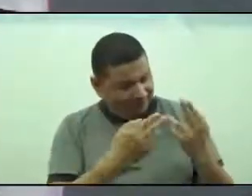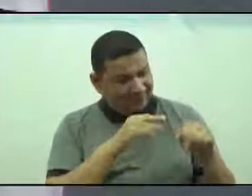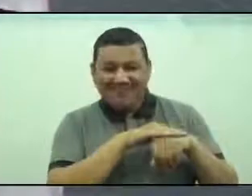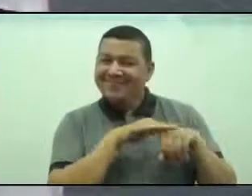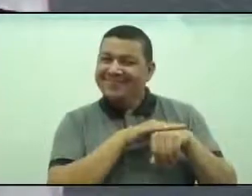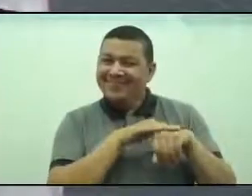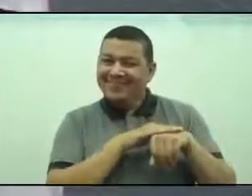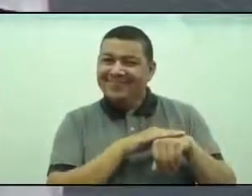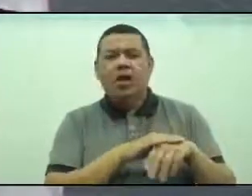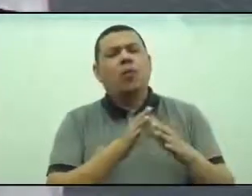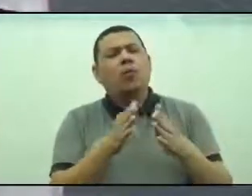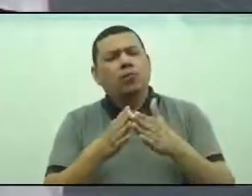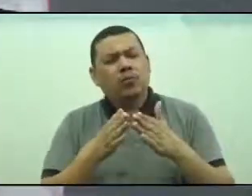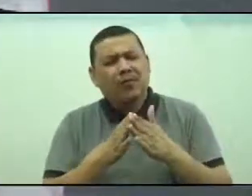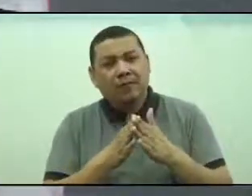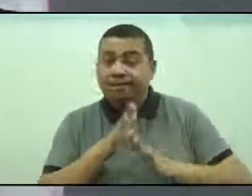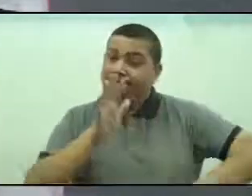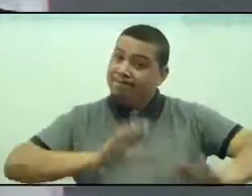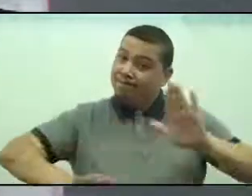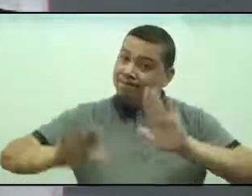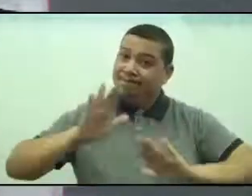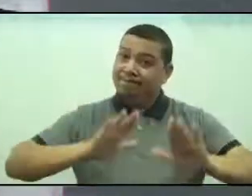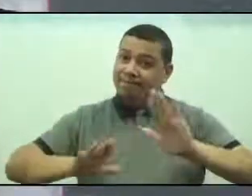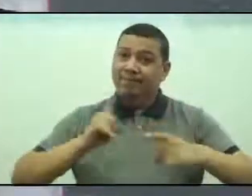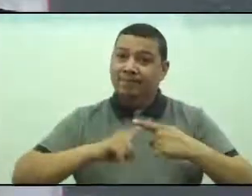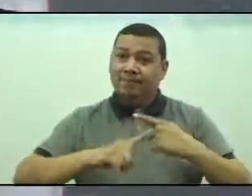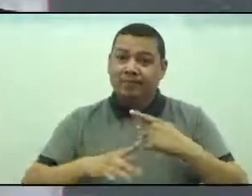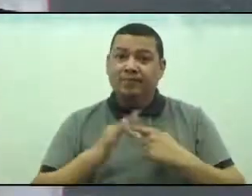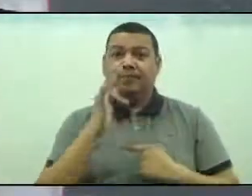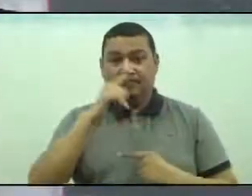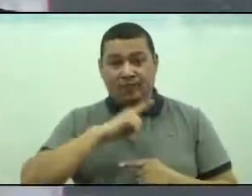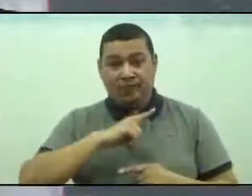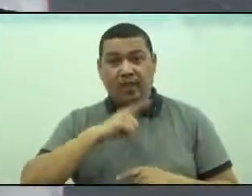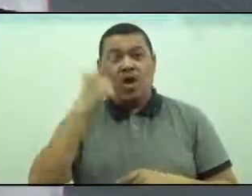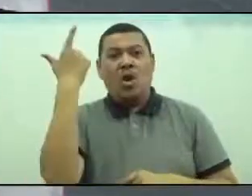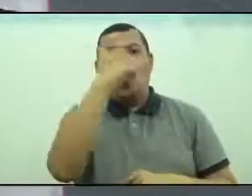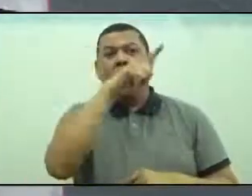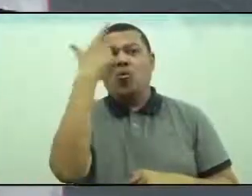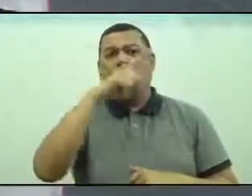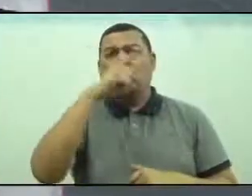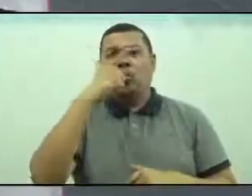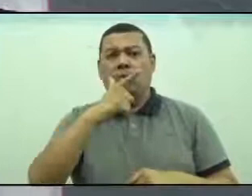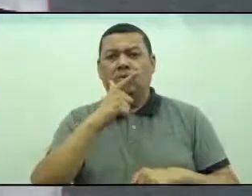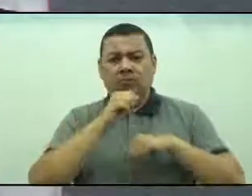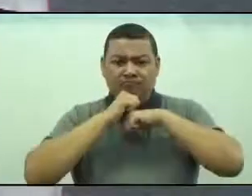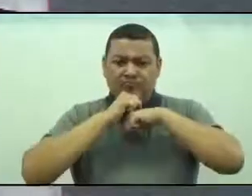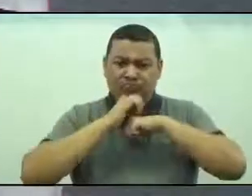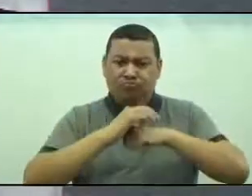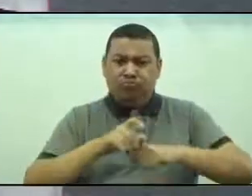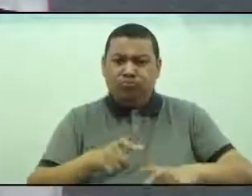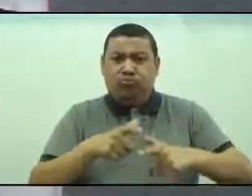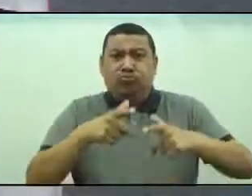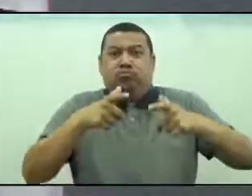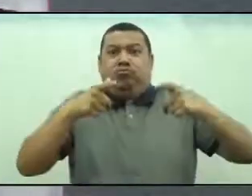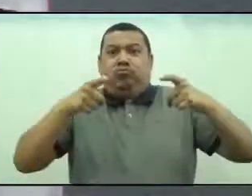vamos cuidar para que nós não tenhamos mais uma terceira onda, né? Para que não